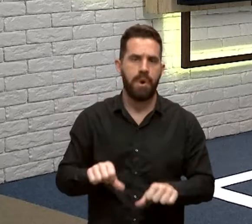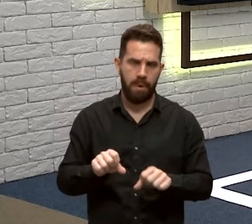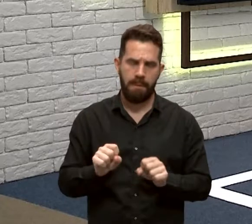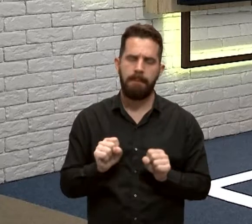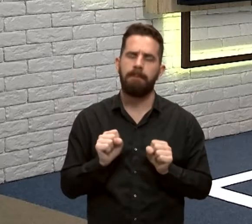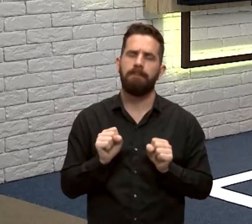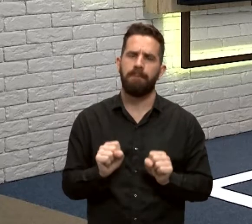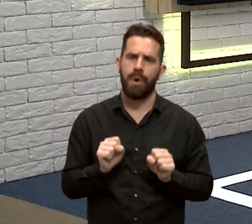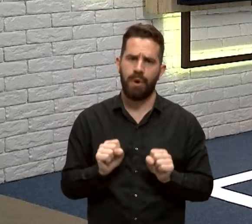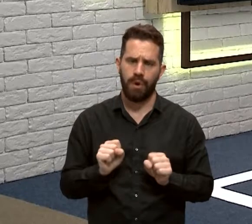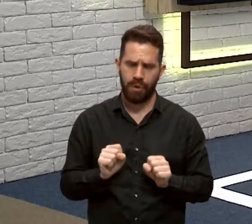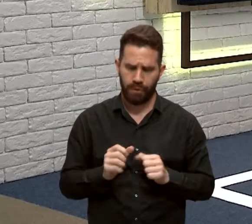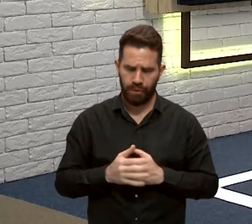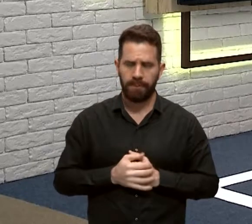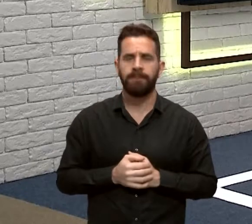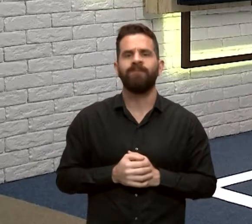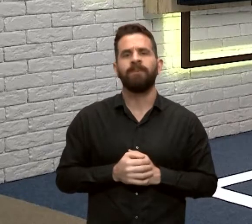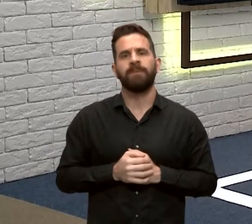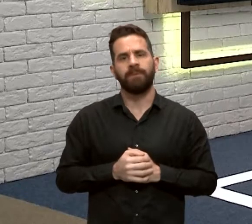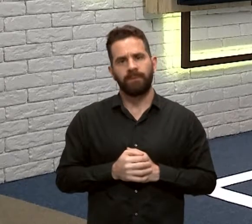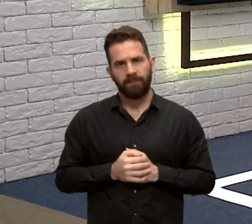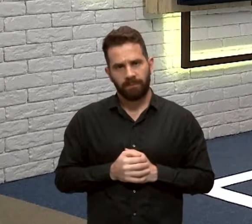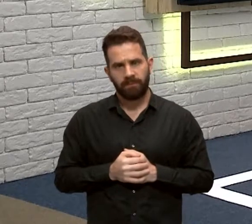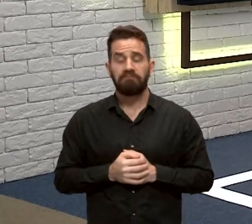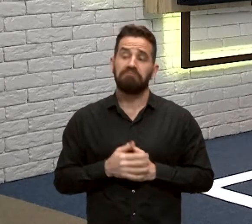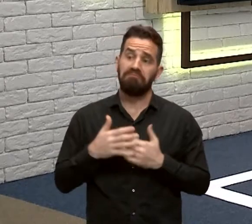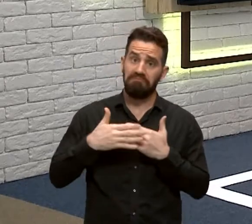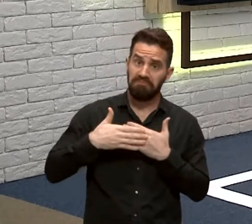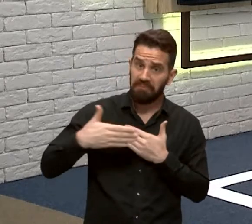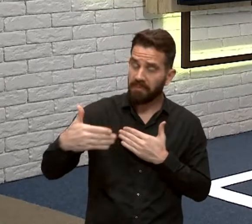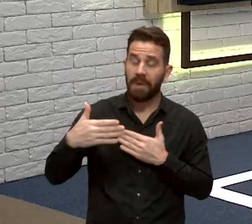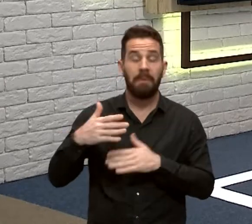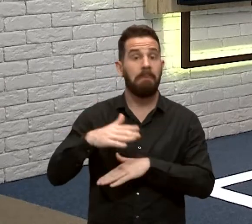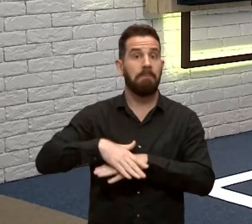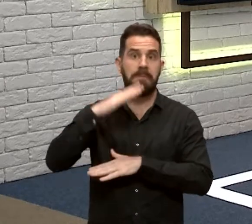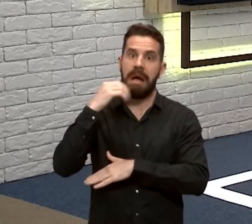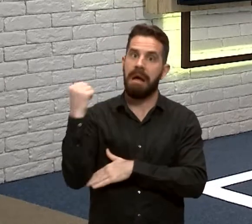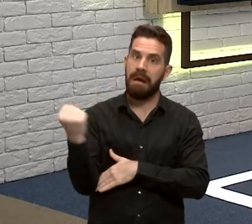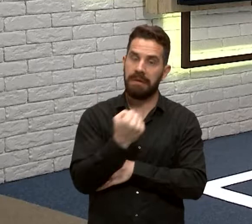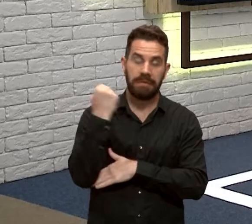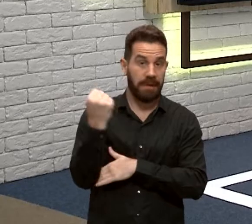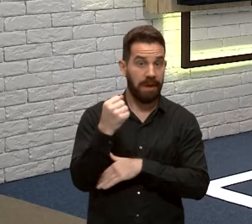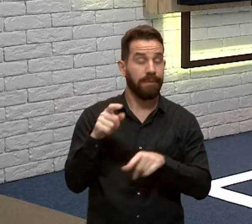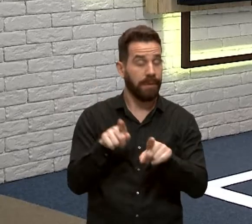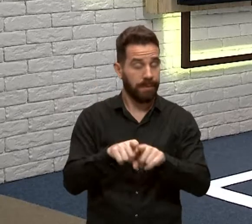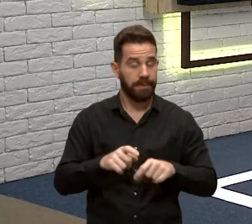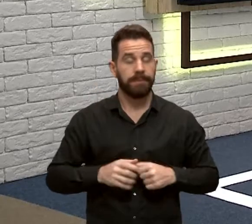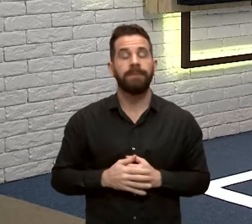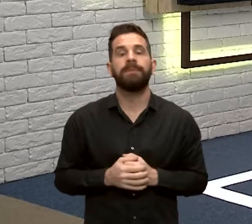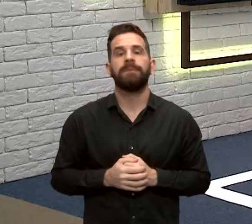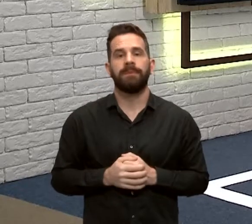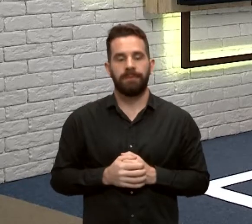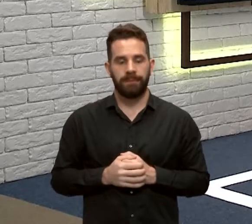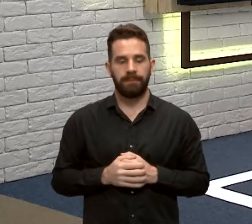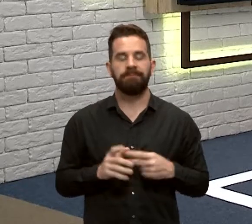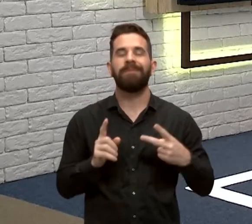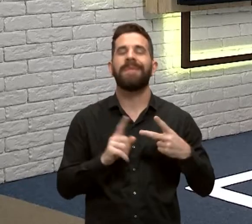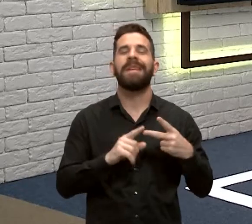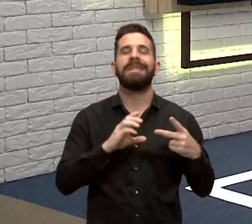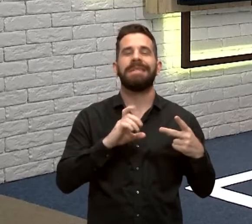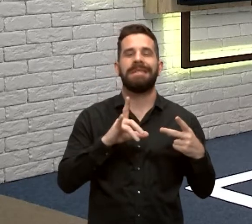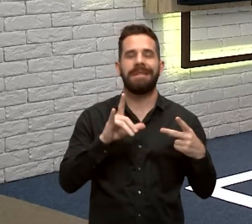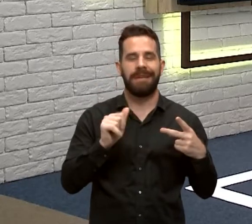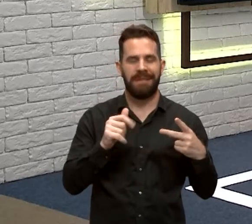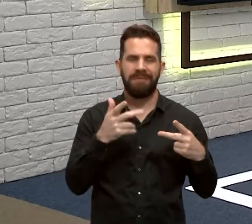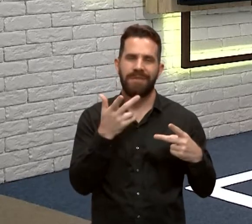e as consequências delas muito mais graves, não é? Célia, o Fábio falou sobre essa questão